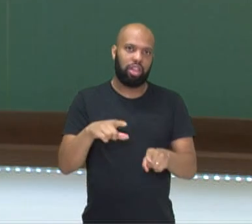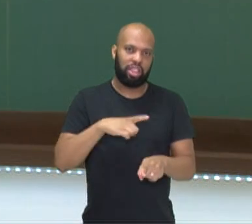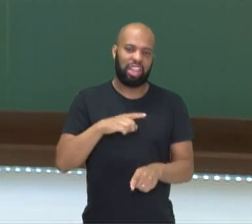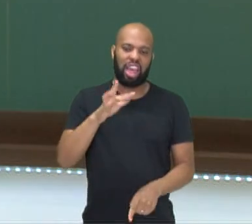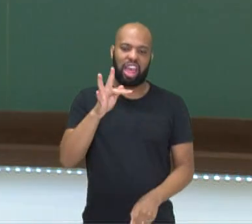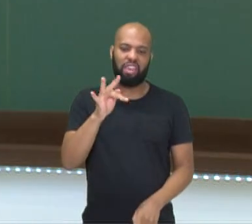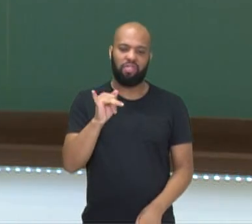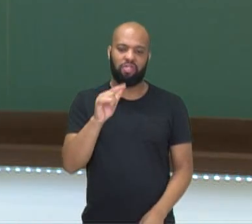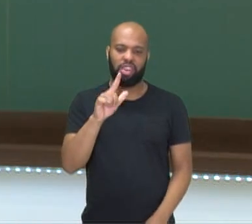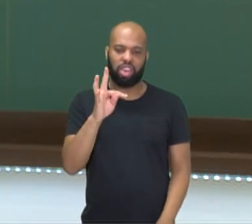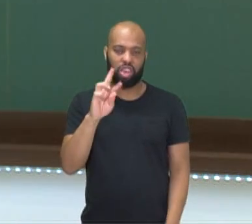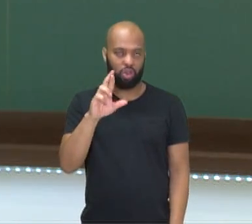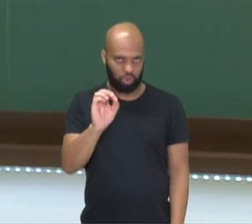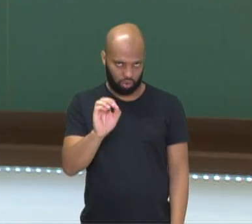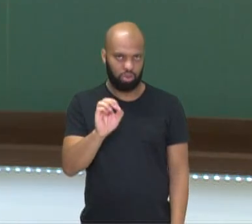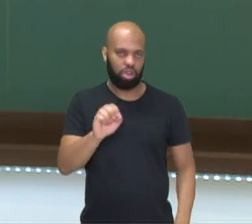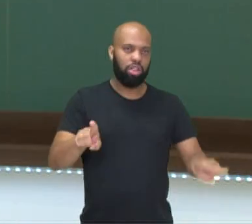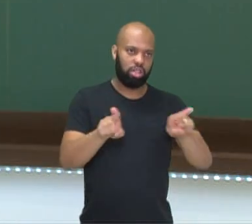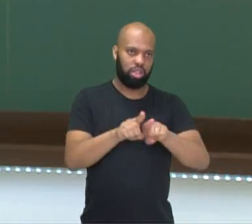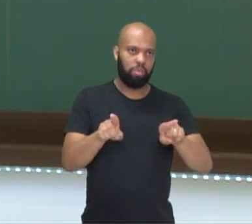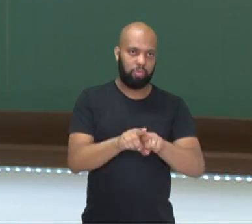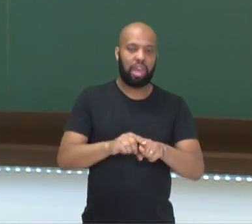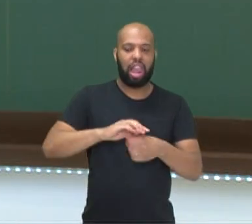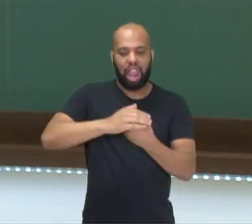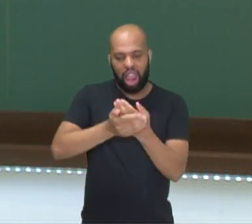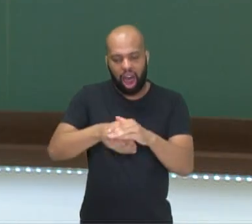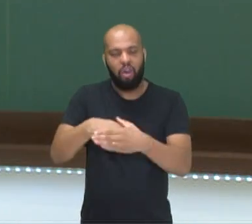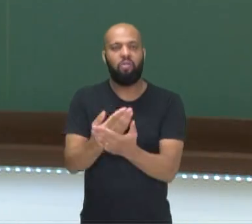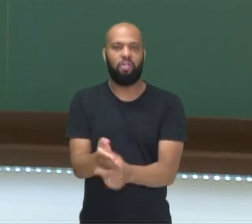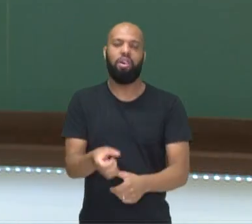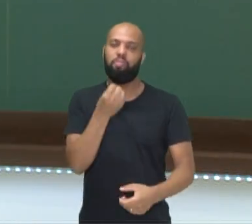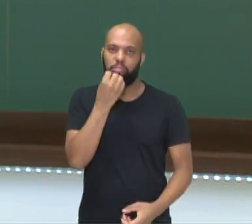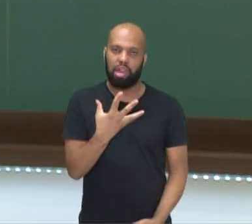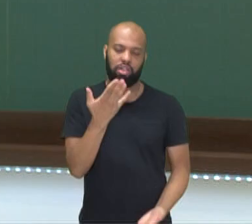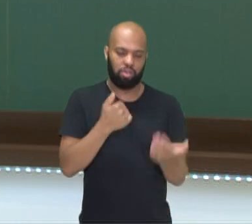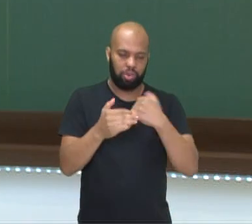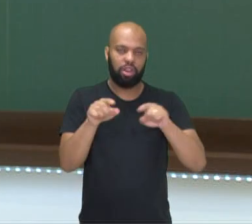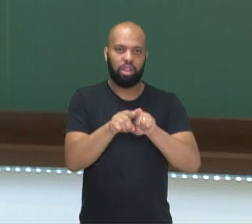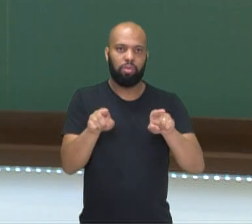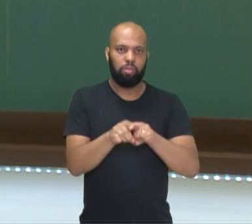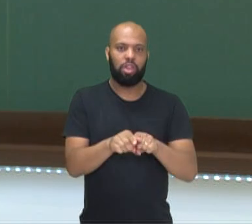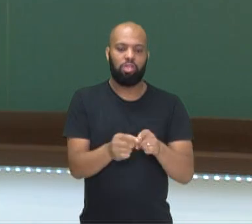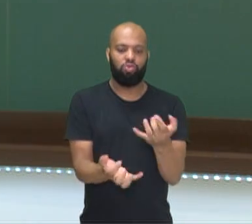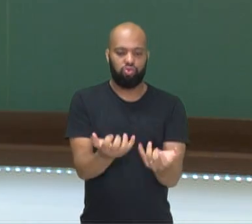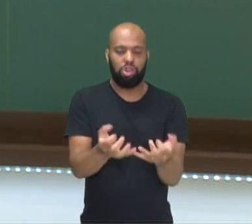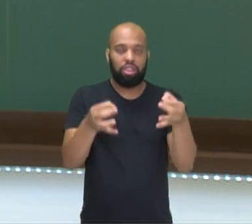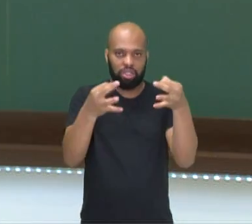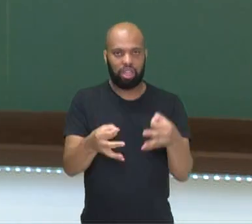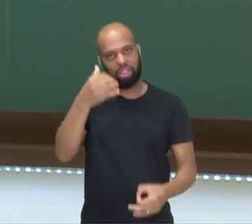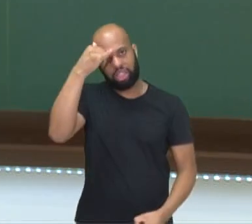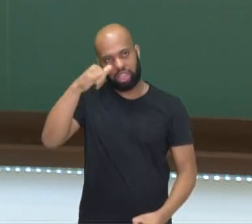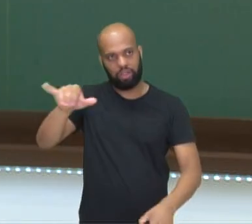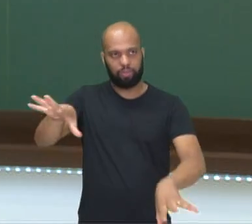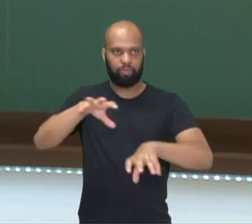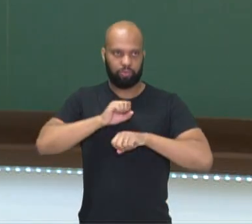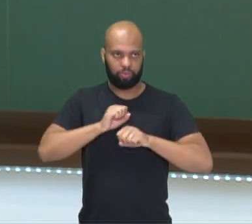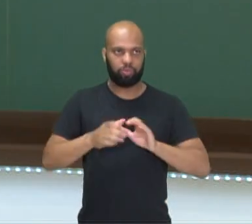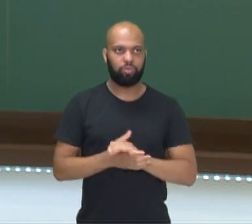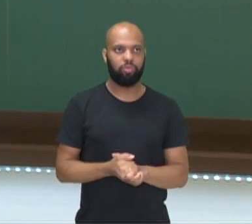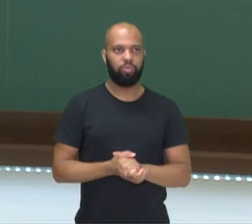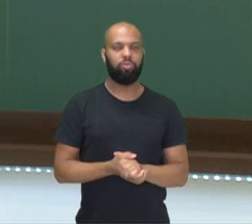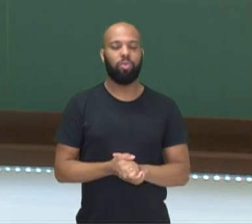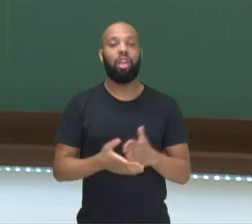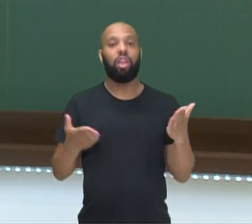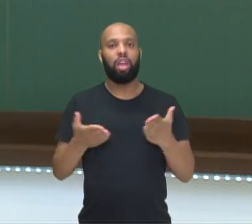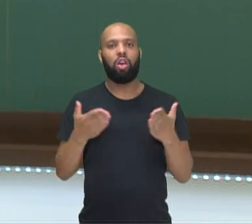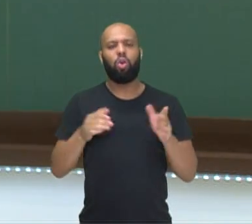lavar bem os alimentos, retirar as cascas, cozinhar esses alimentos para que não ocorra a contaminação.